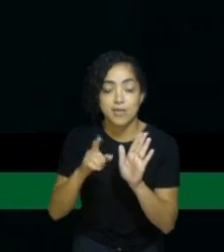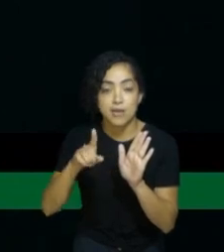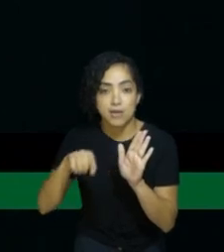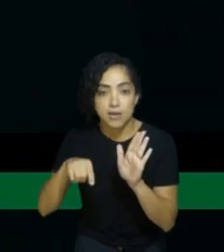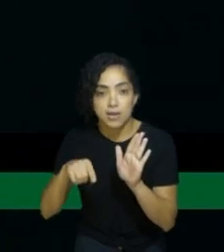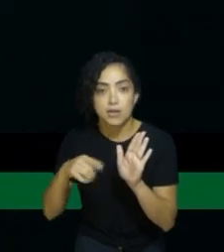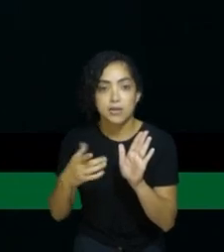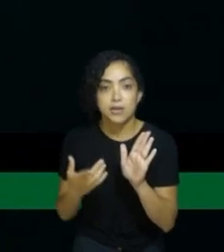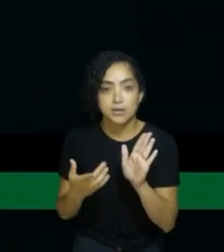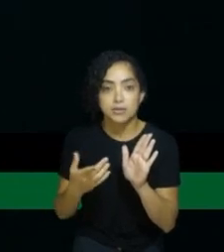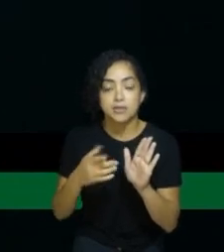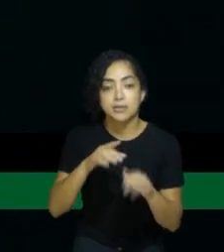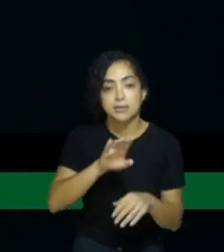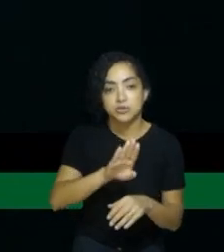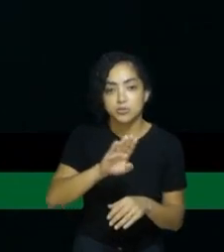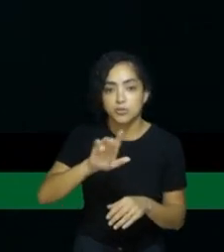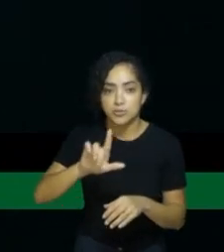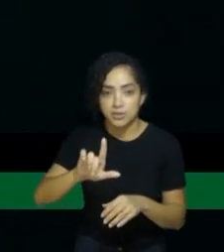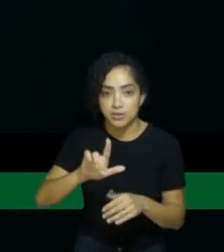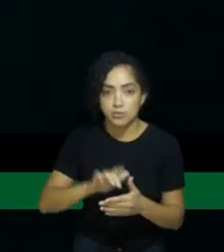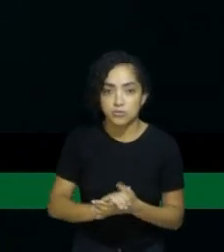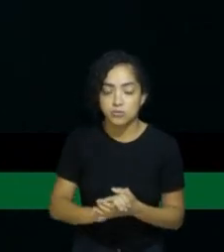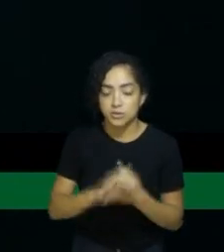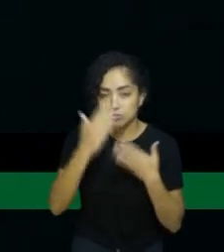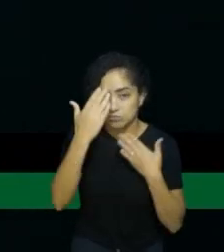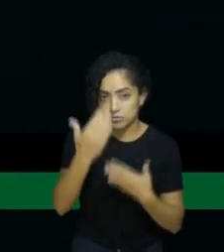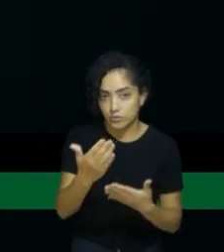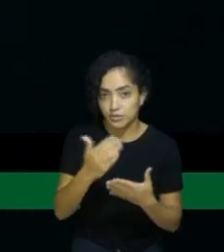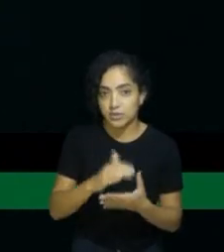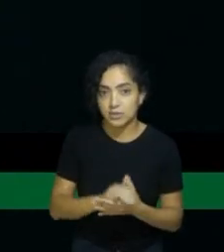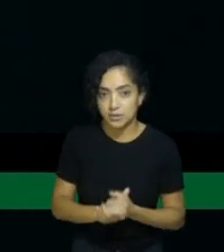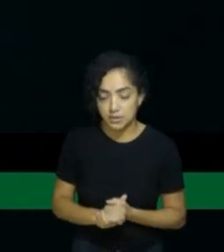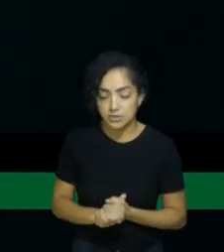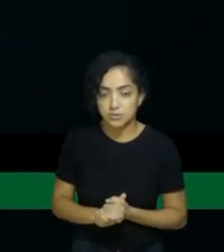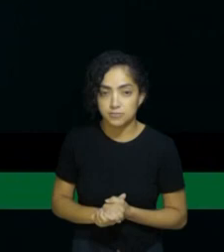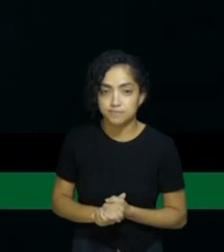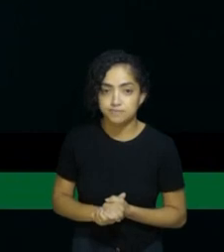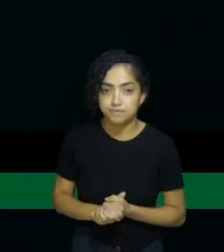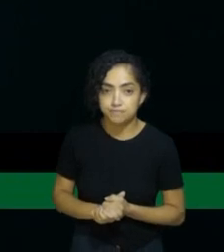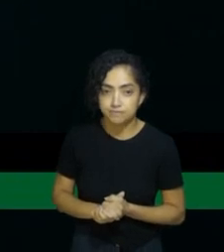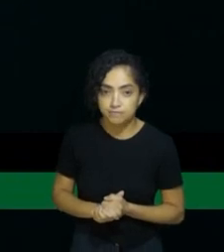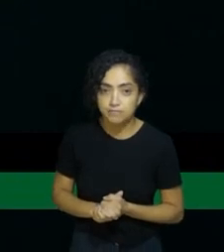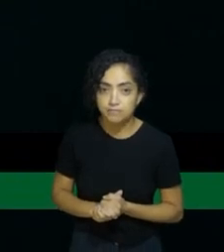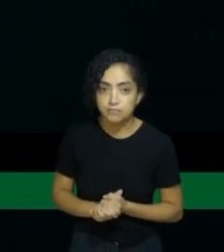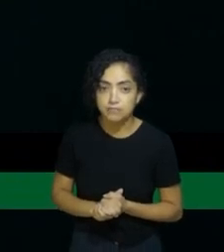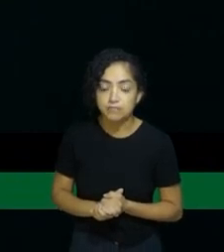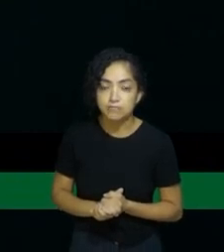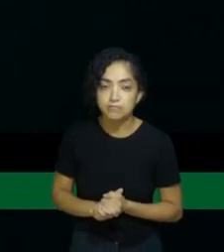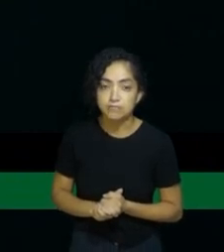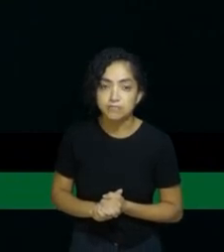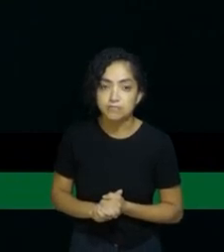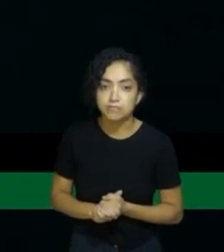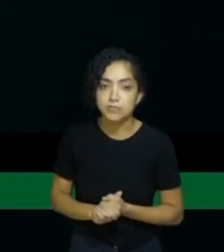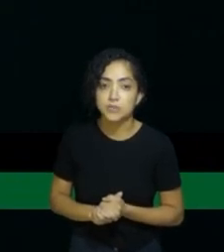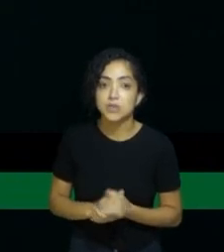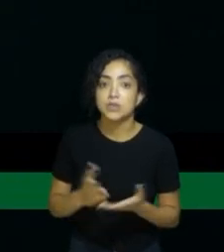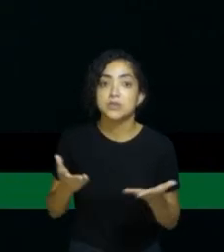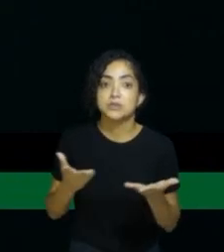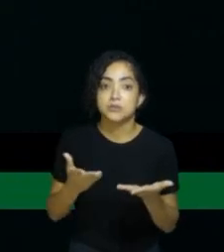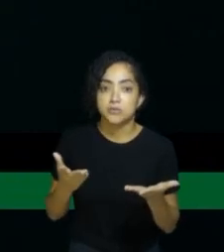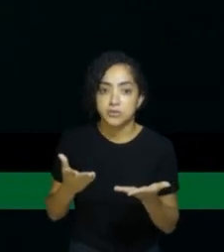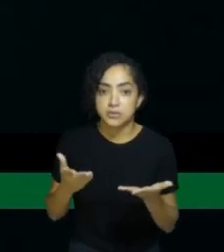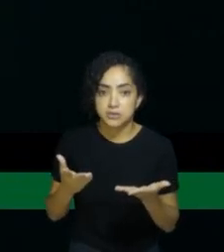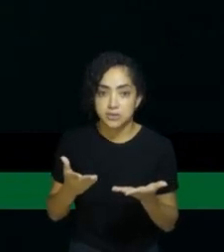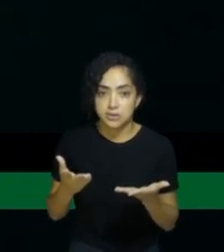Estado de Santa Catarina então muito obrigado pela por esta Nobre oportunidade senhoras e